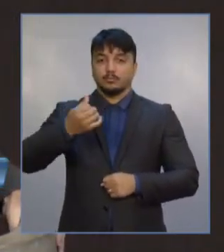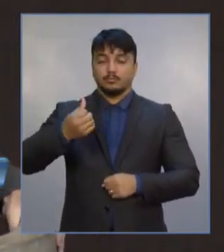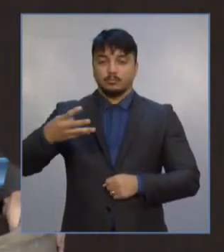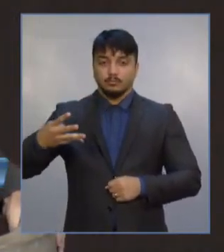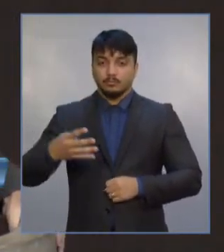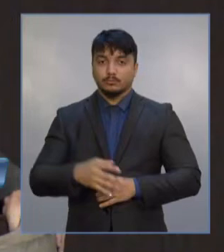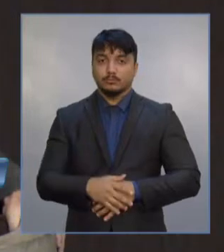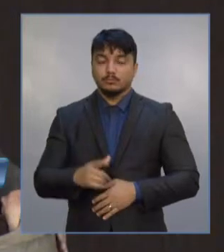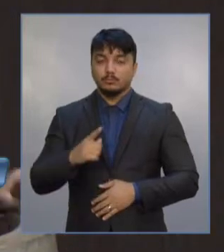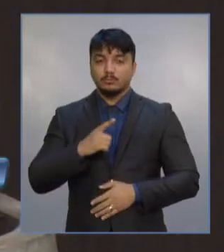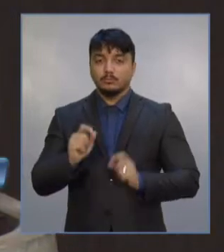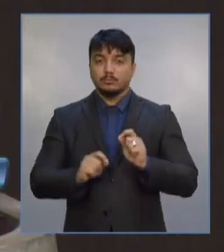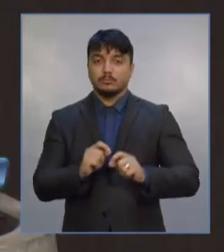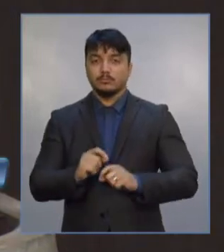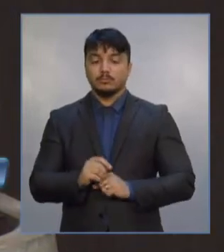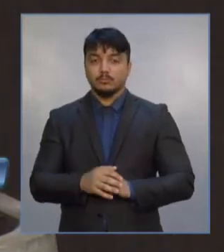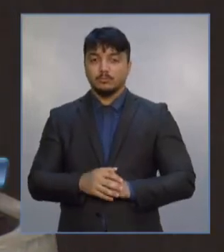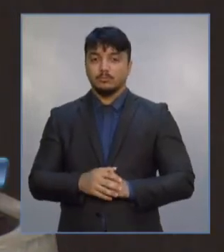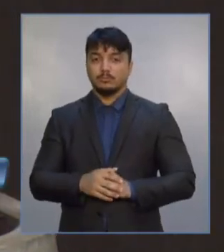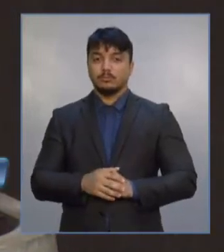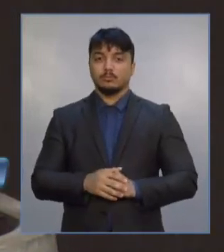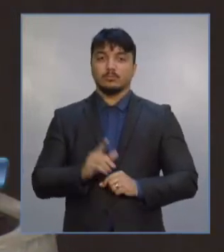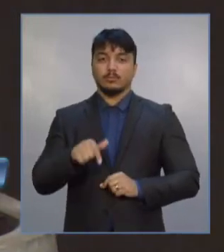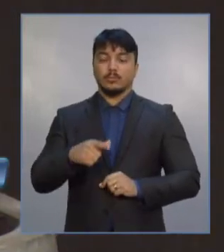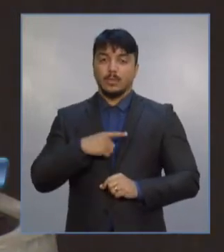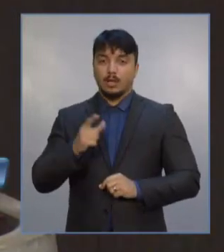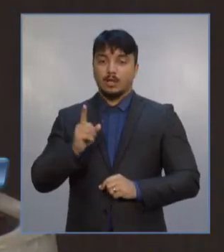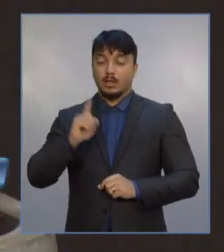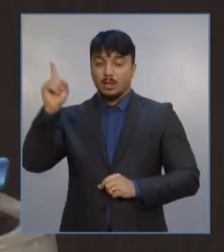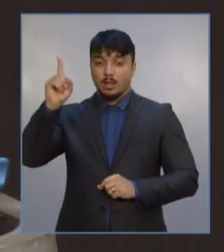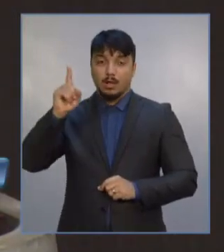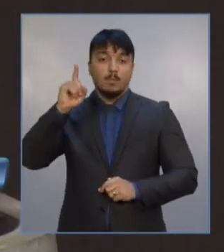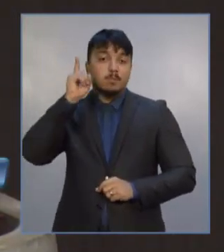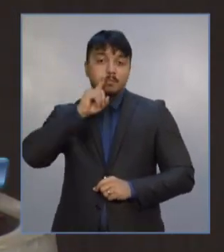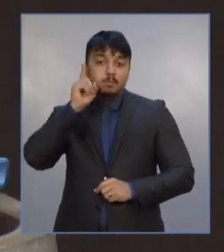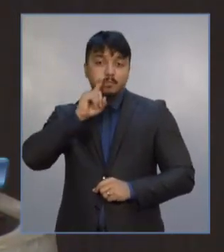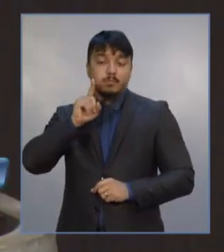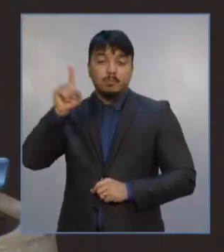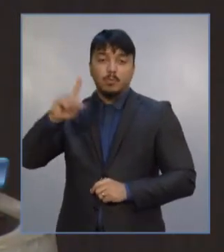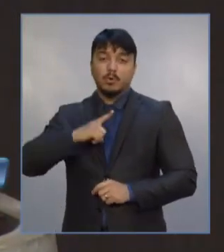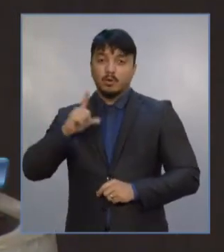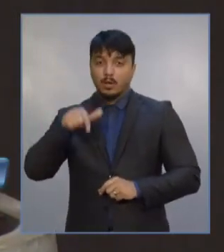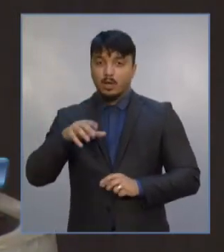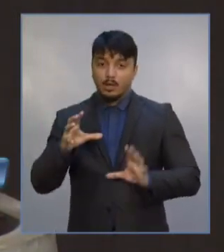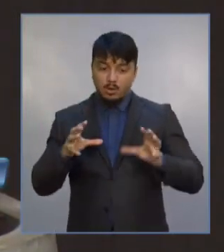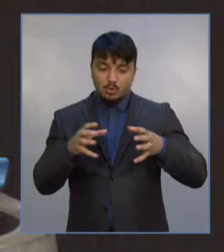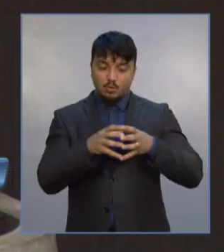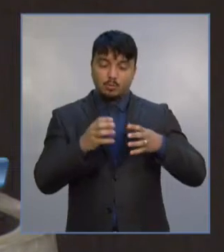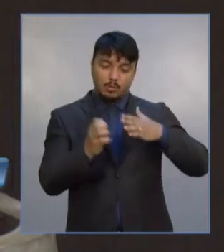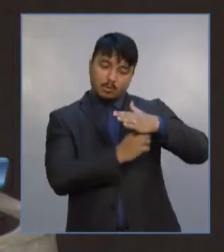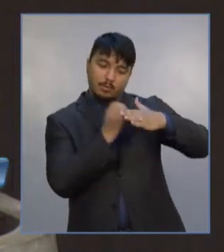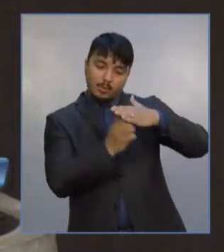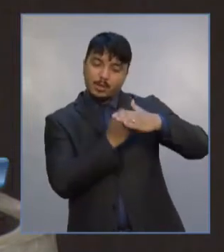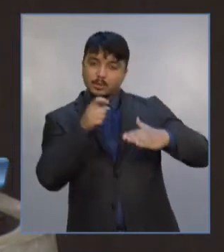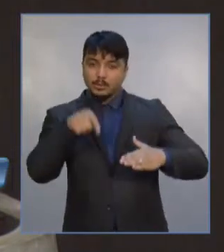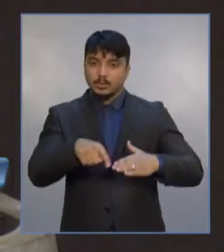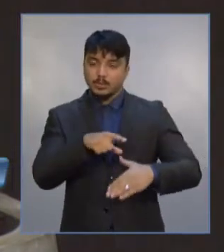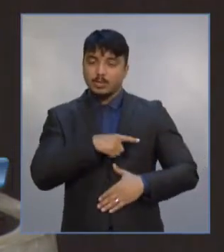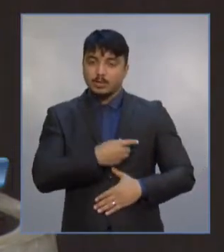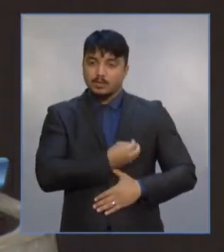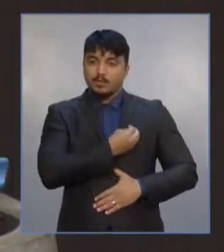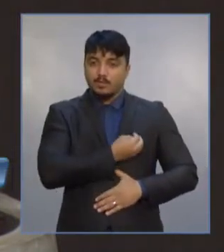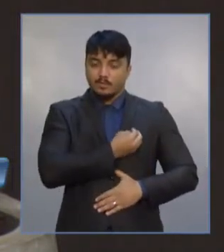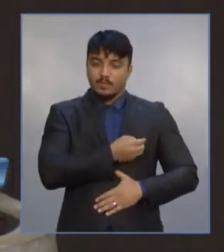urdido, sobretudo, pelos norte-americanos e estadunidenses com as suas transnacionais e uma